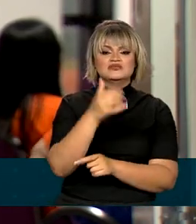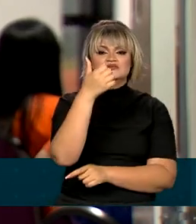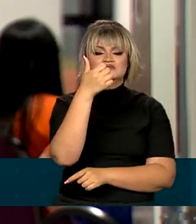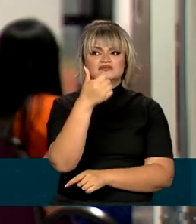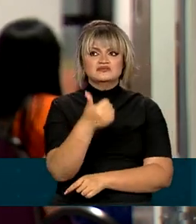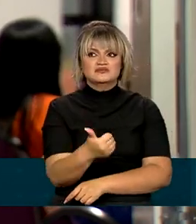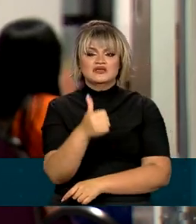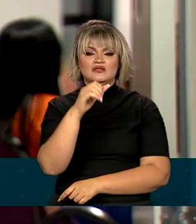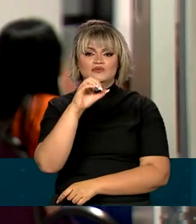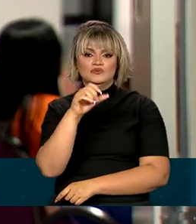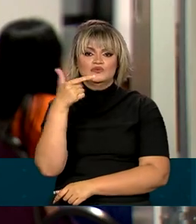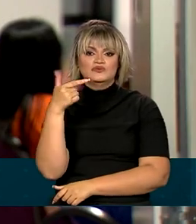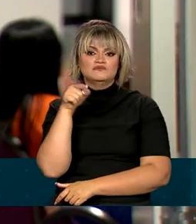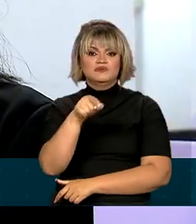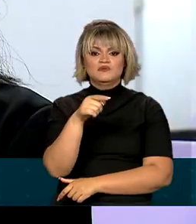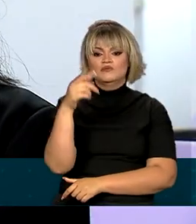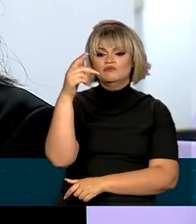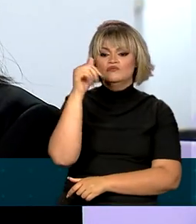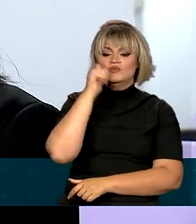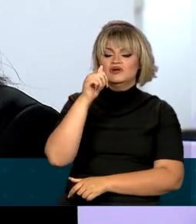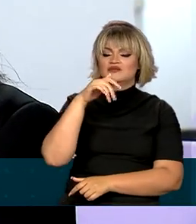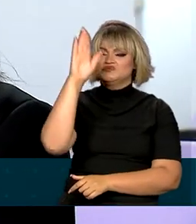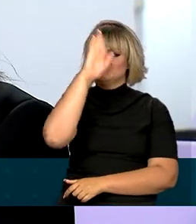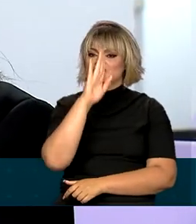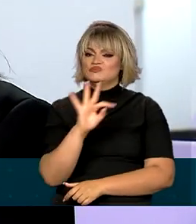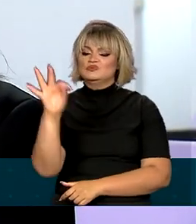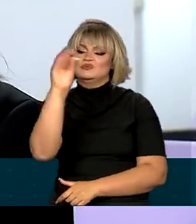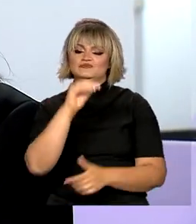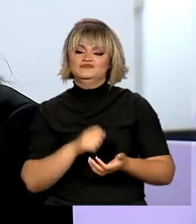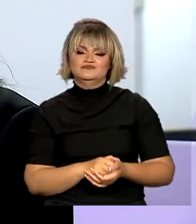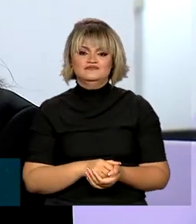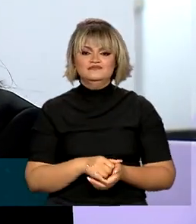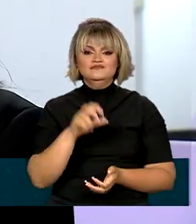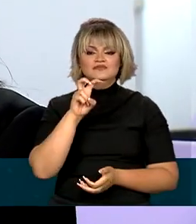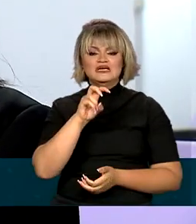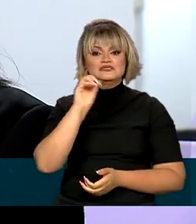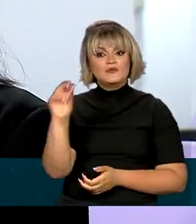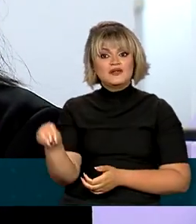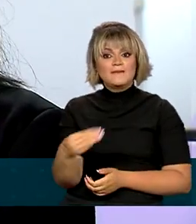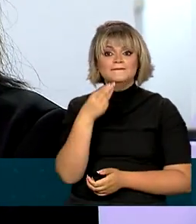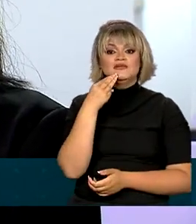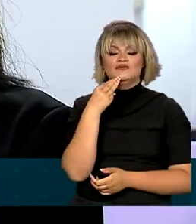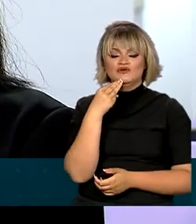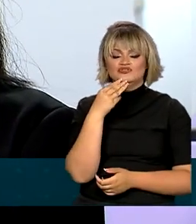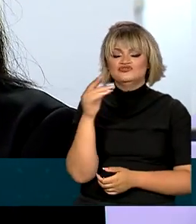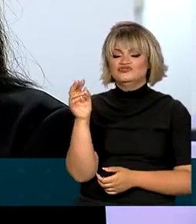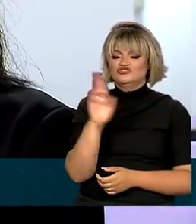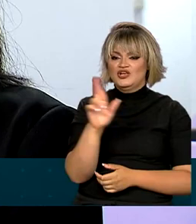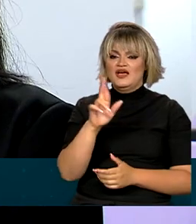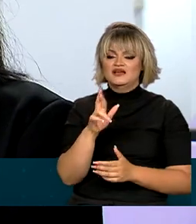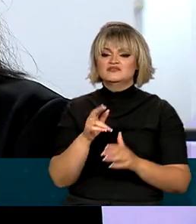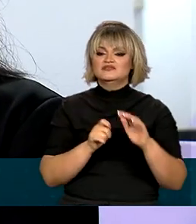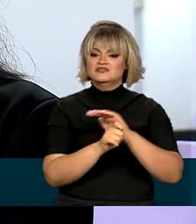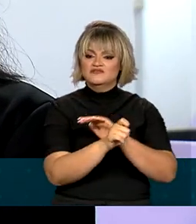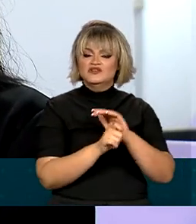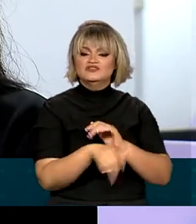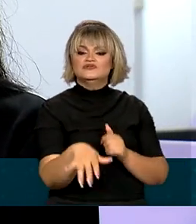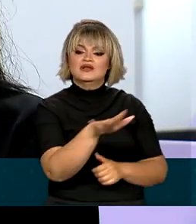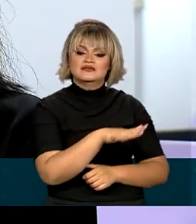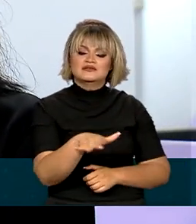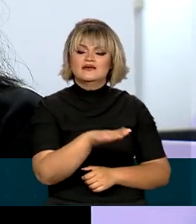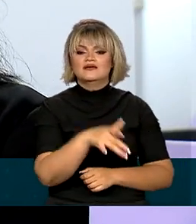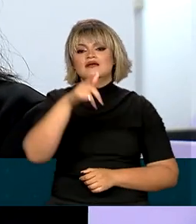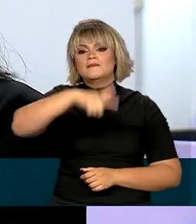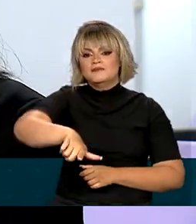mil mulheres em todo o país. Um valor de quase 50 milhões de recursos investidos com cursos, além, é claro,